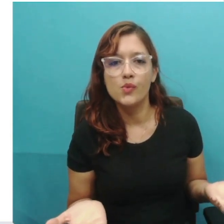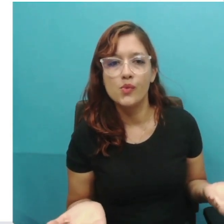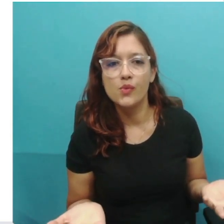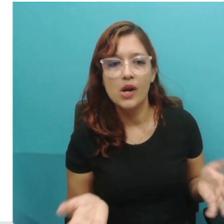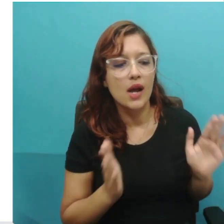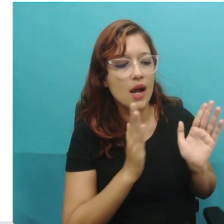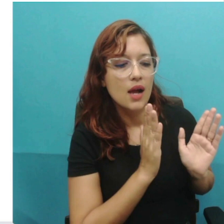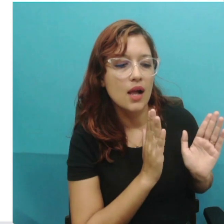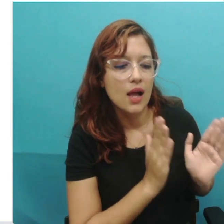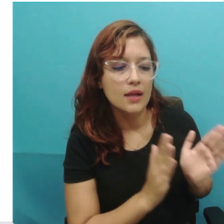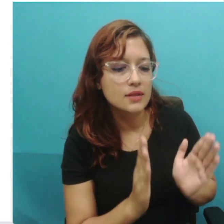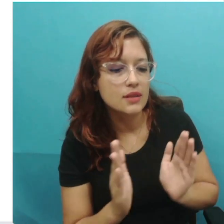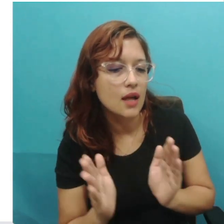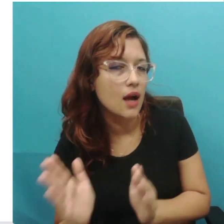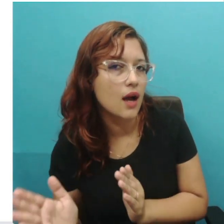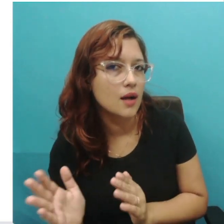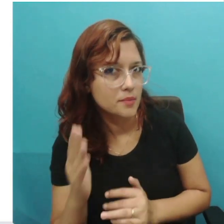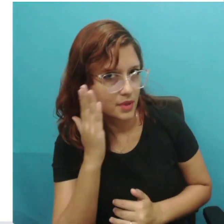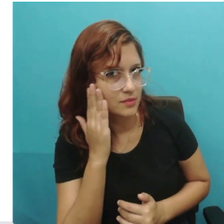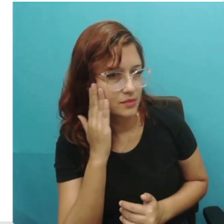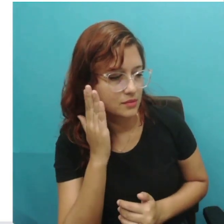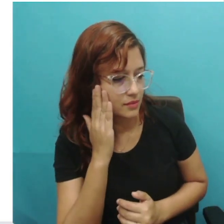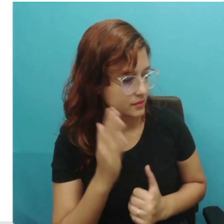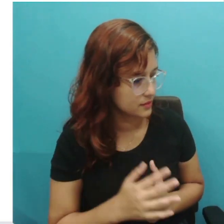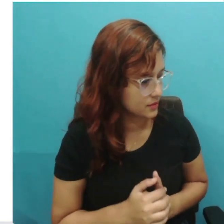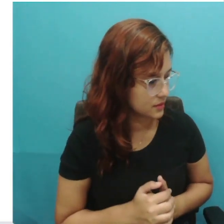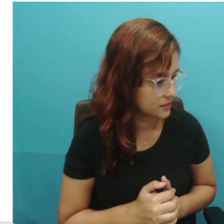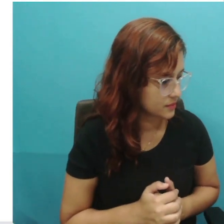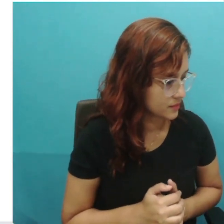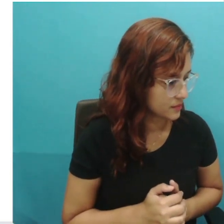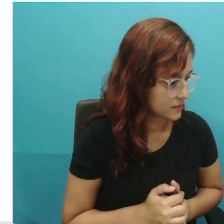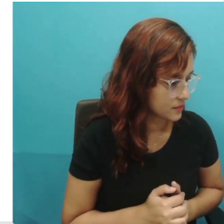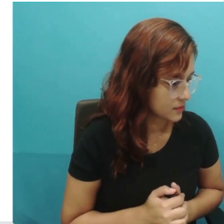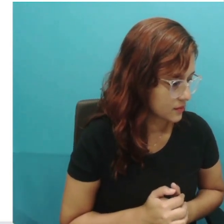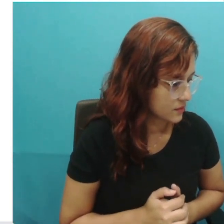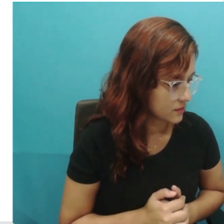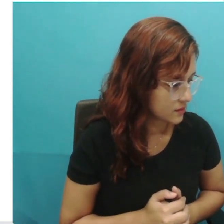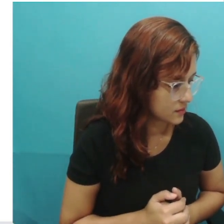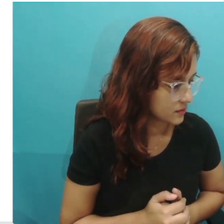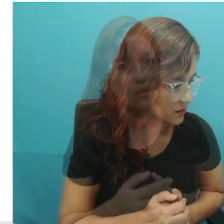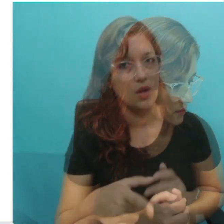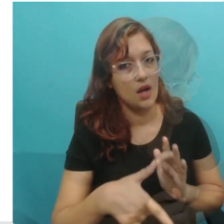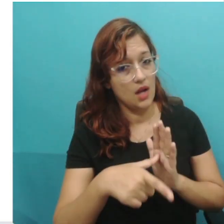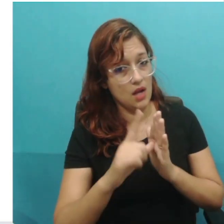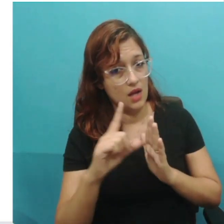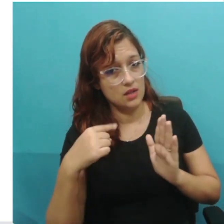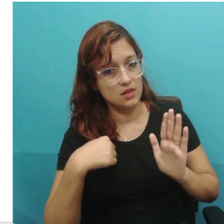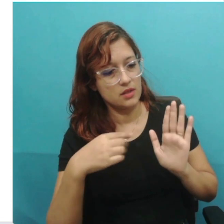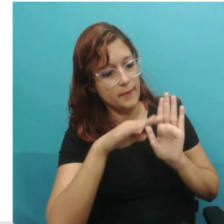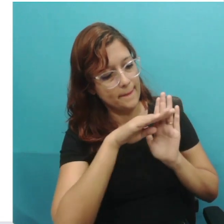porque está relacionado ao modo, a um procedimento.